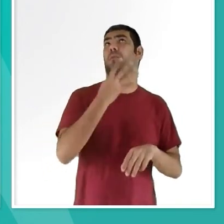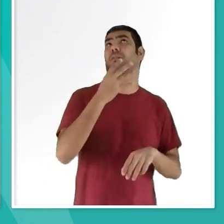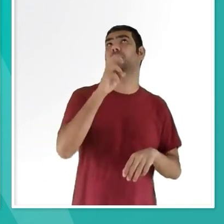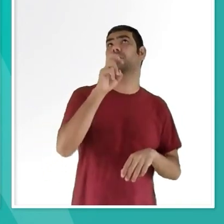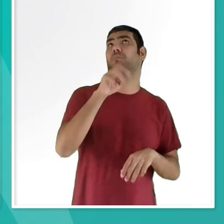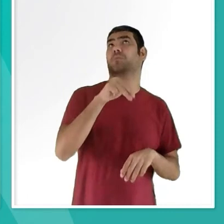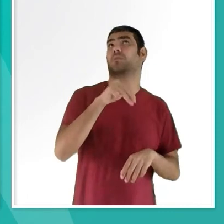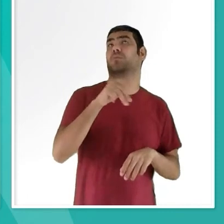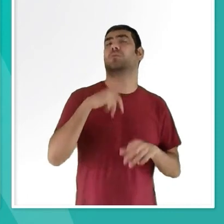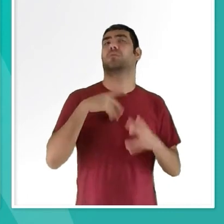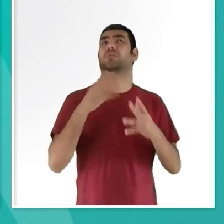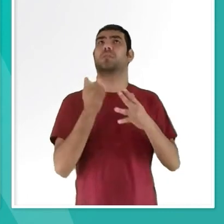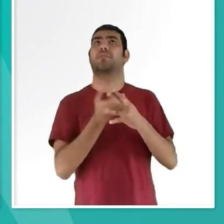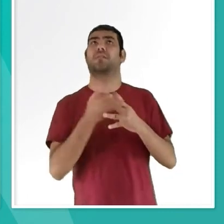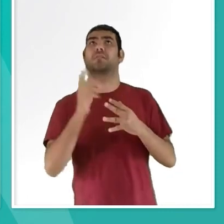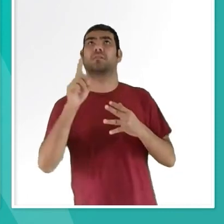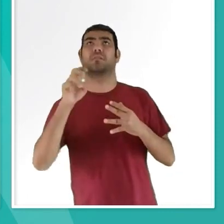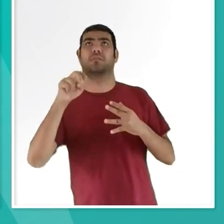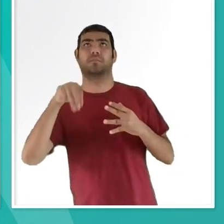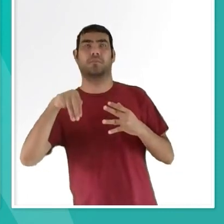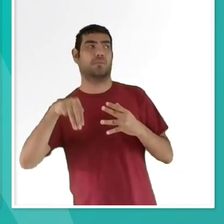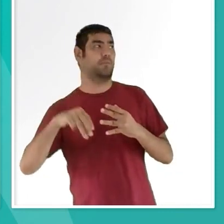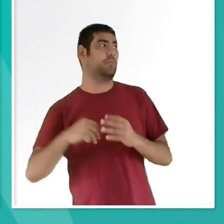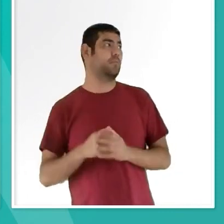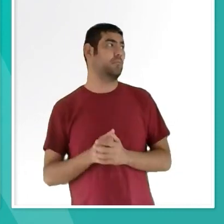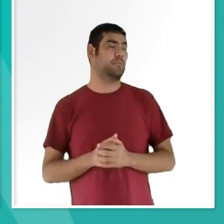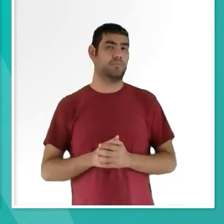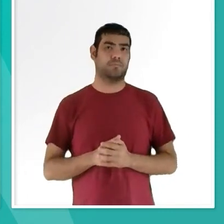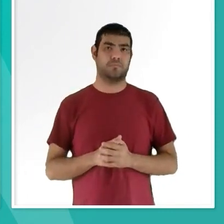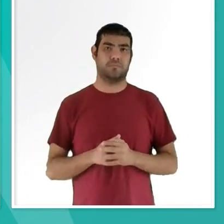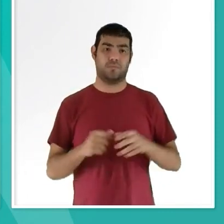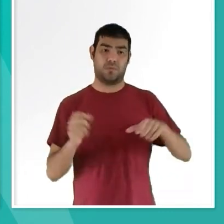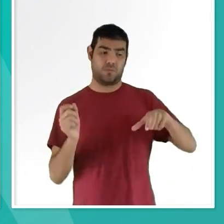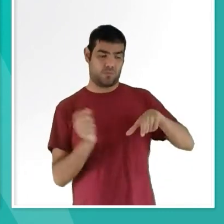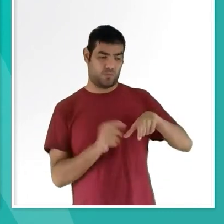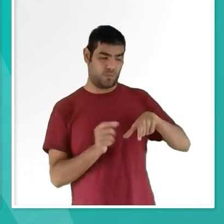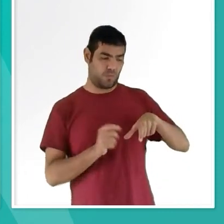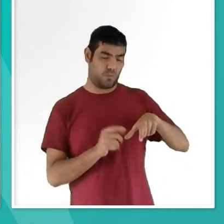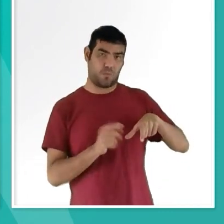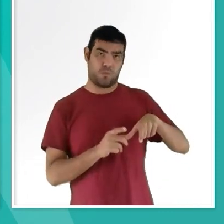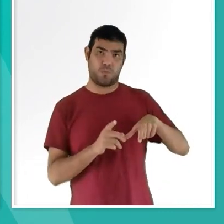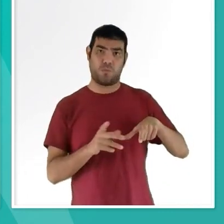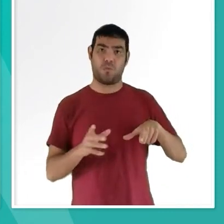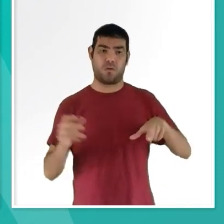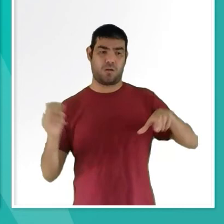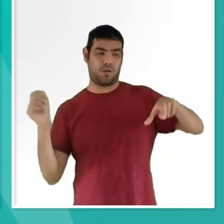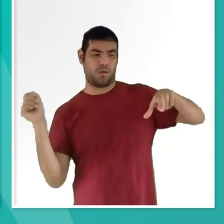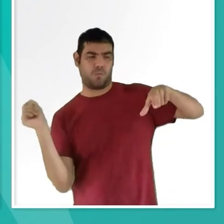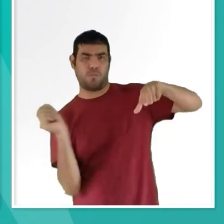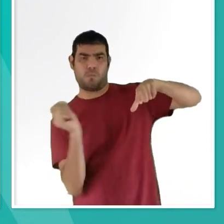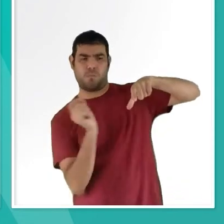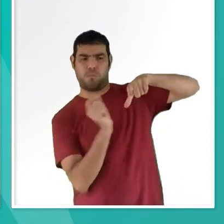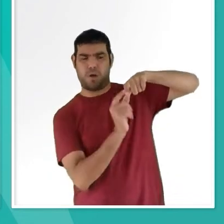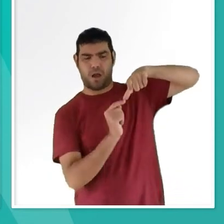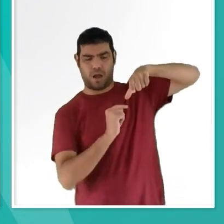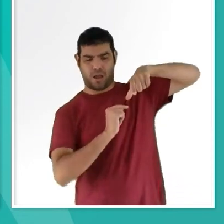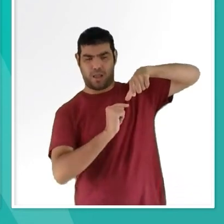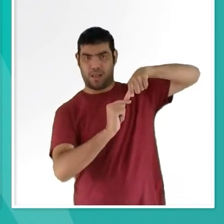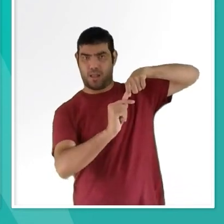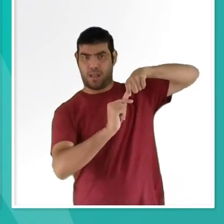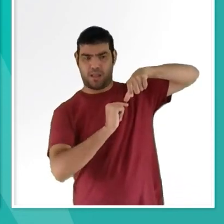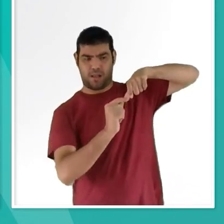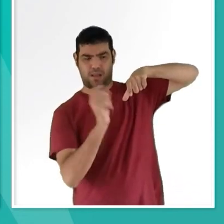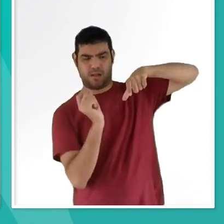intervalo de 15. O gol é marcado quando a bola ultrapassa a linha abaixo do